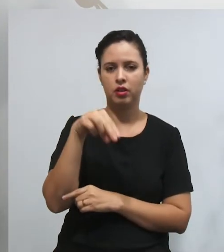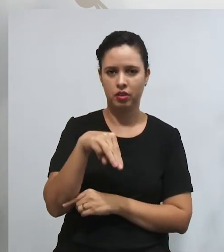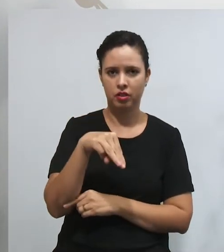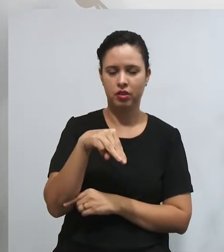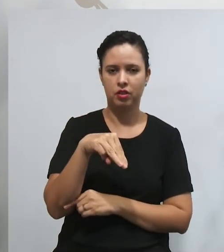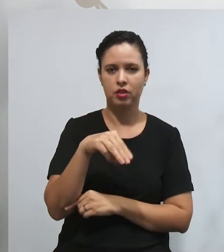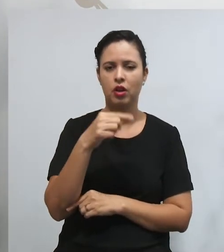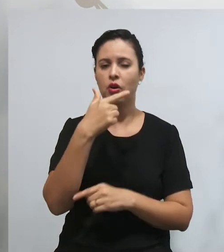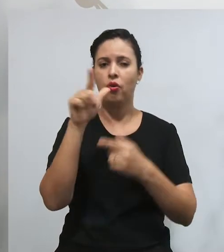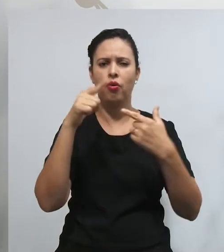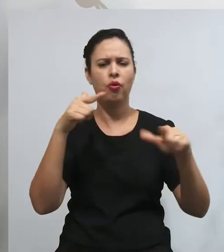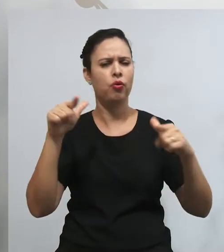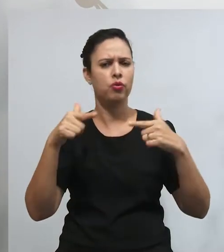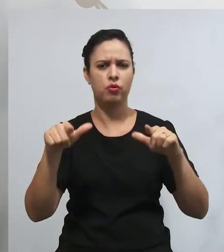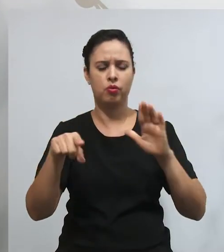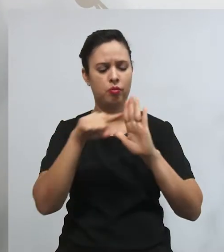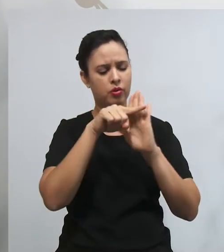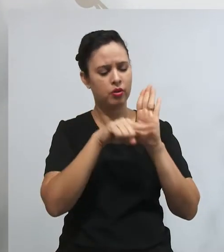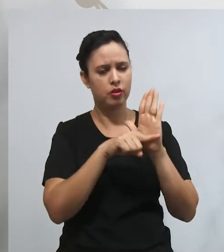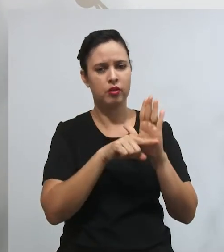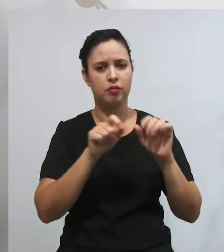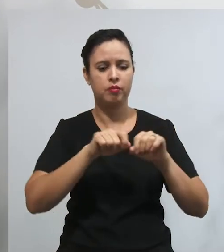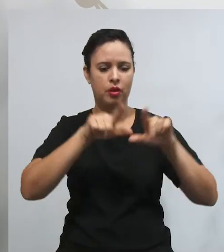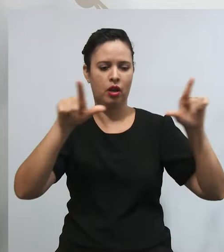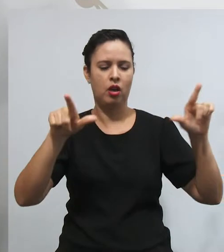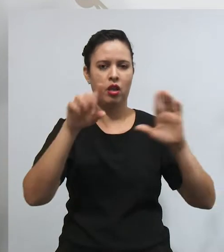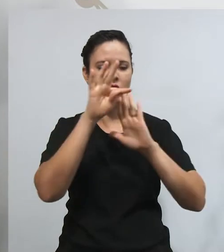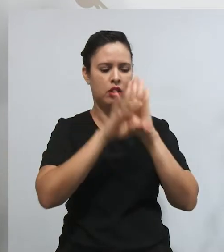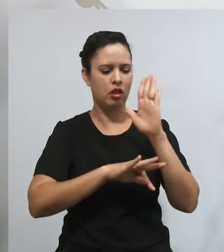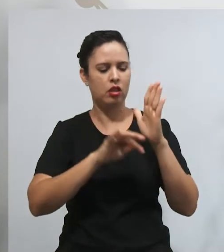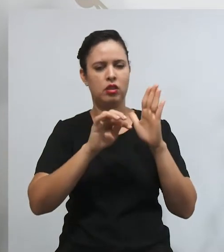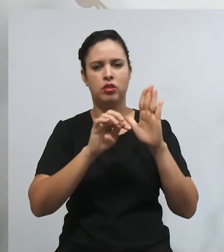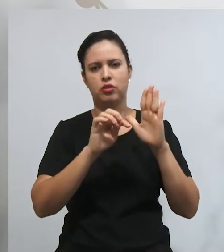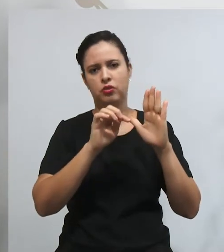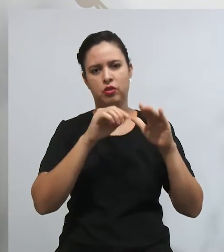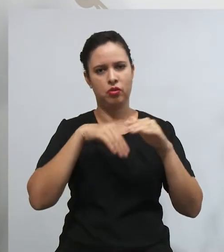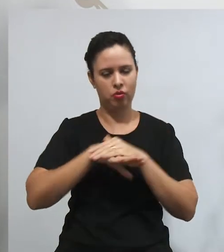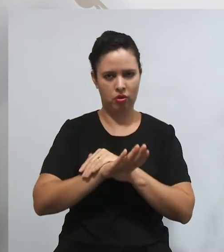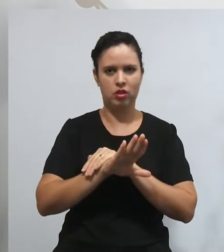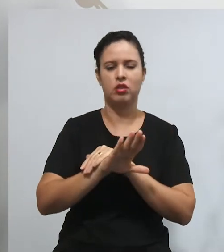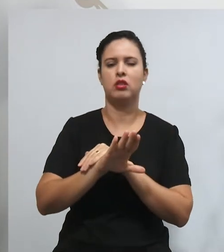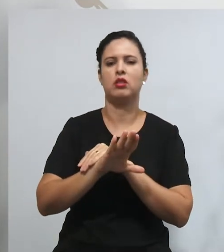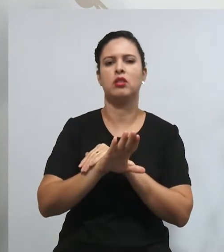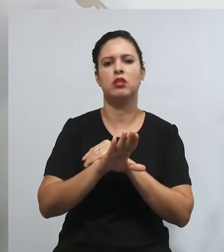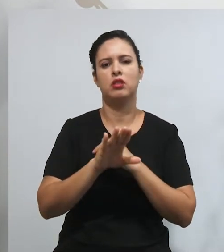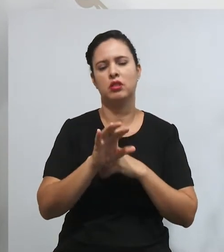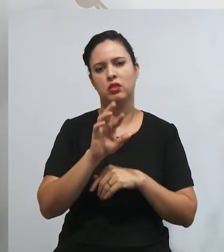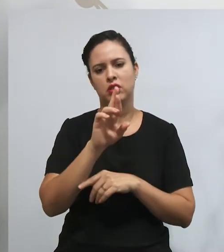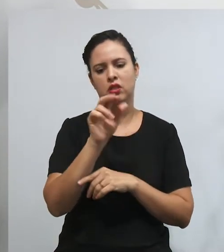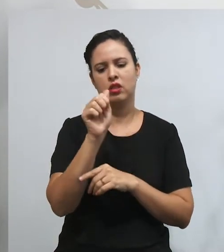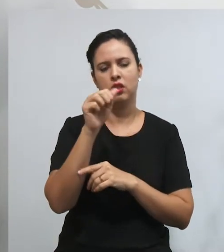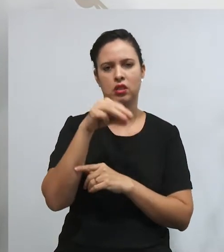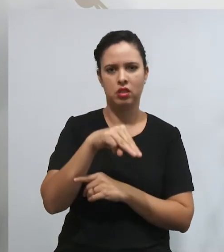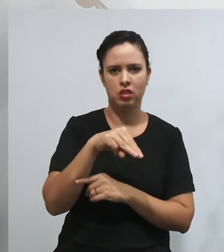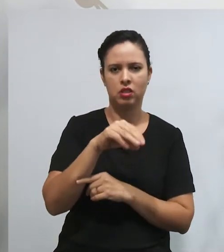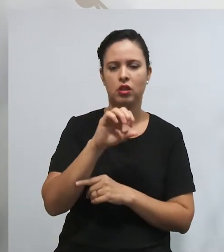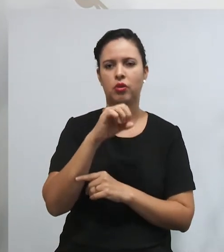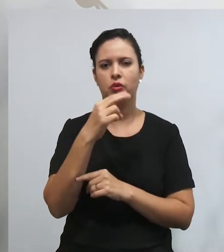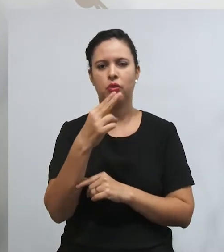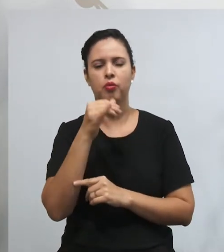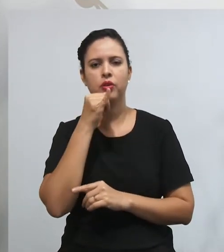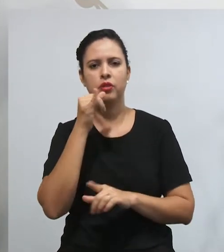você vai abrindo outros programas. Você abriu um editor de texto, ele guarda lá na memória RAM, ele abre aquele programa na memória RAM. Você abriu uma